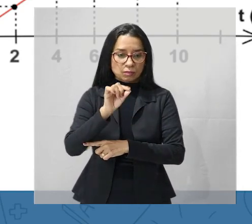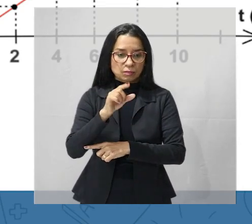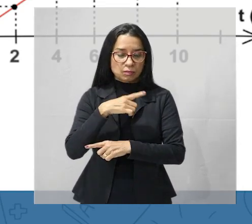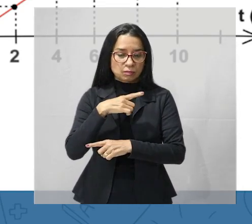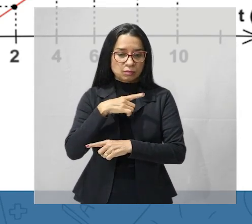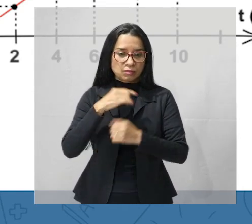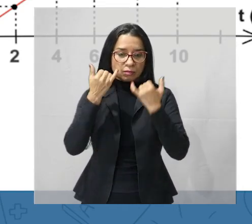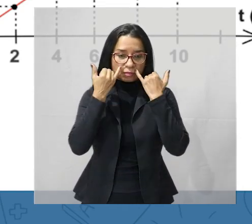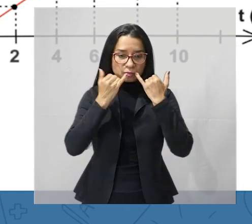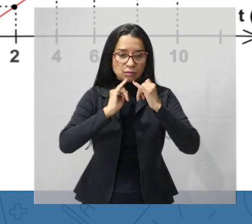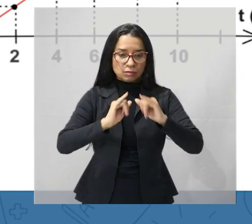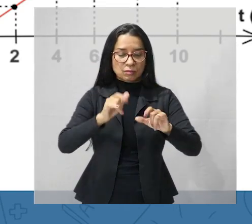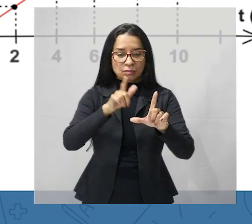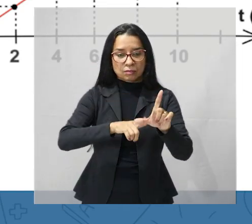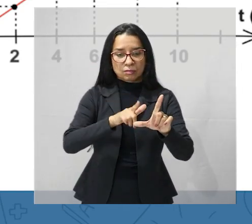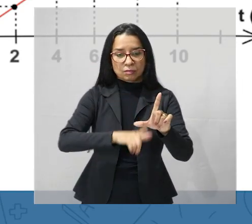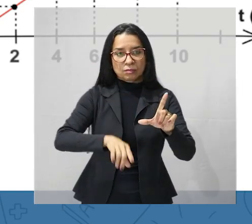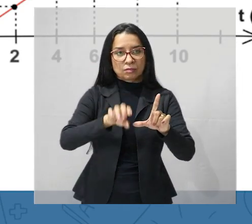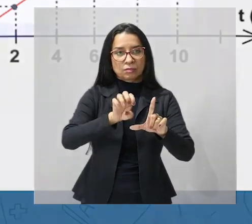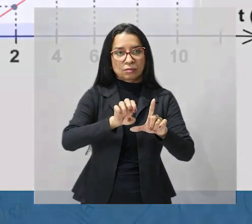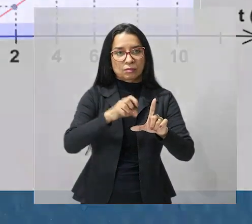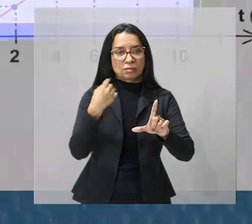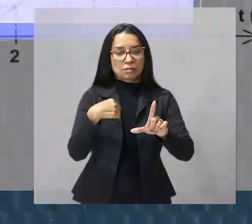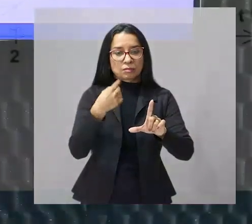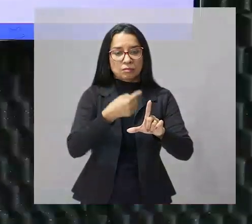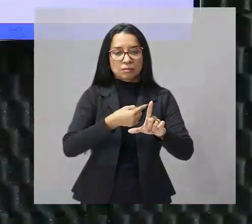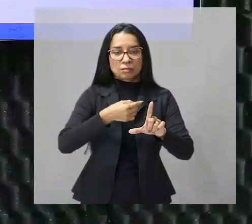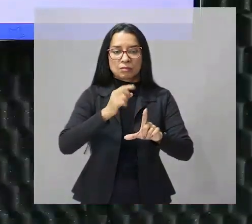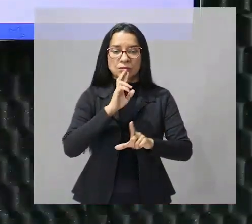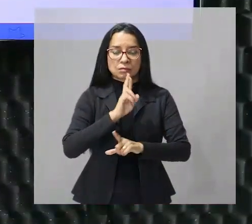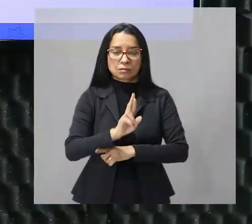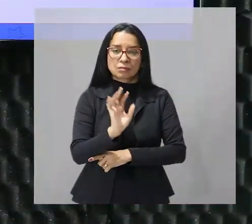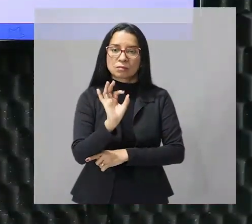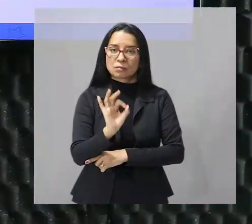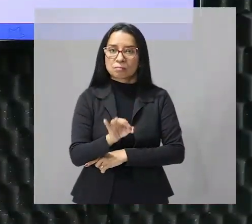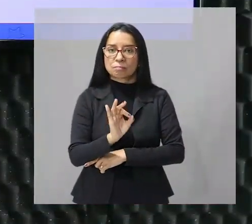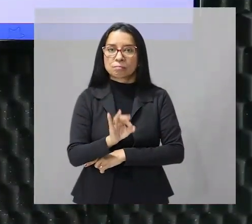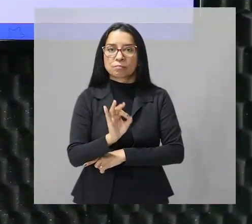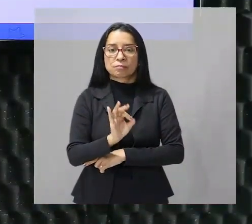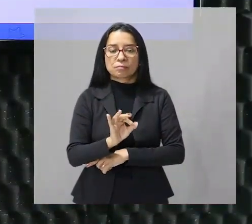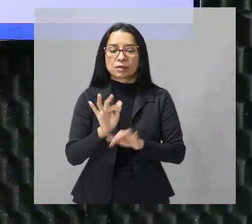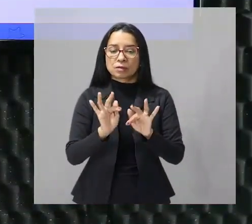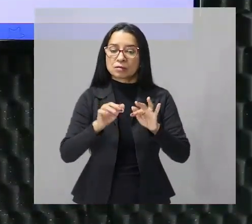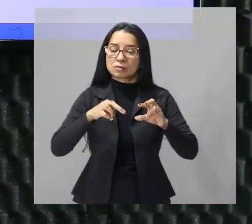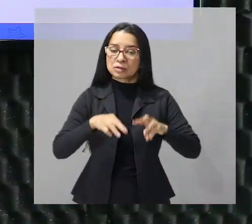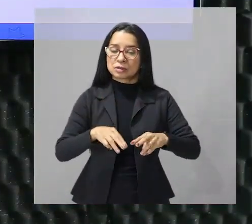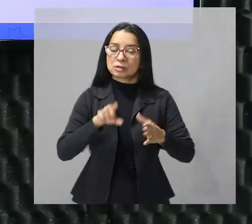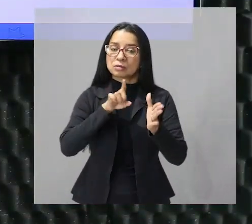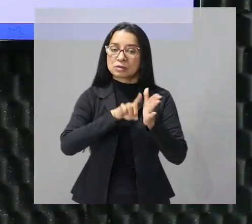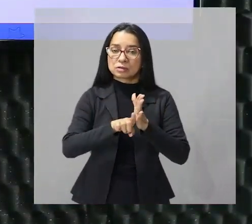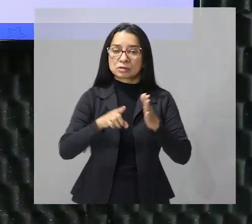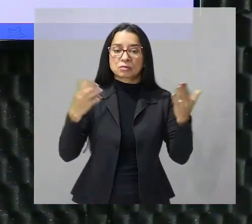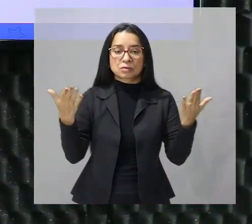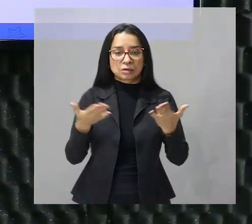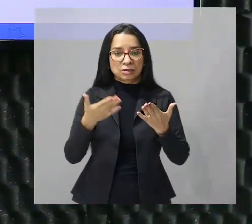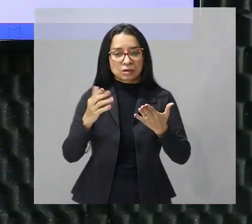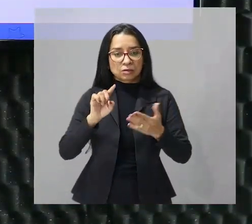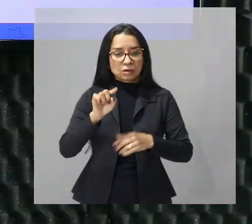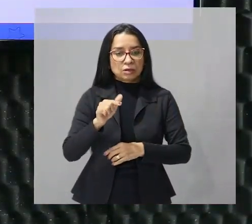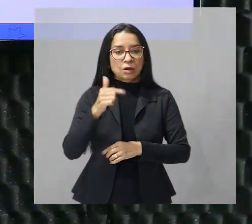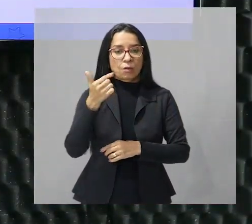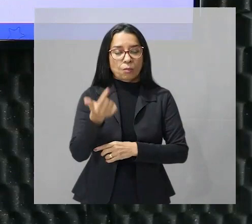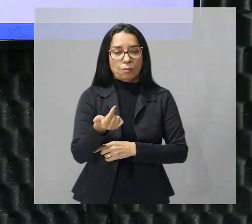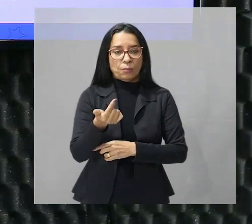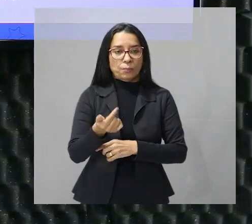essa informação na letrinha E, que é o nosso gabarito, tá bom? Então, finalizamos essa questão e agora já vamos